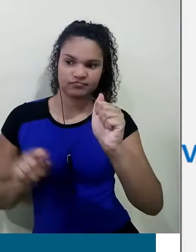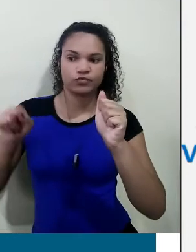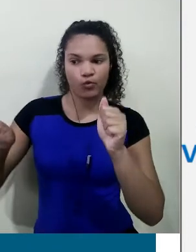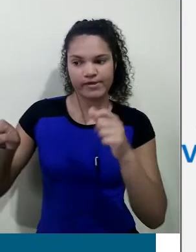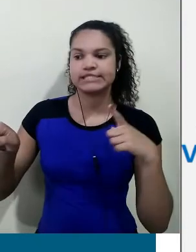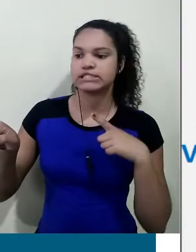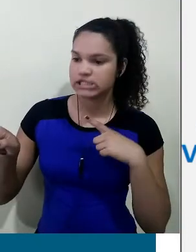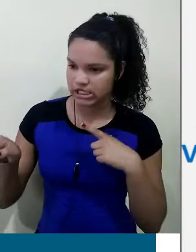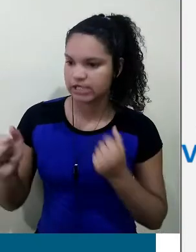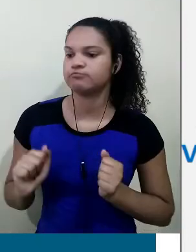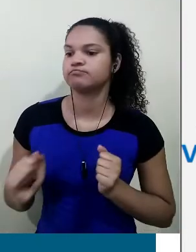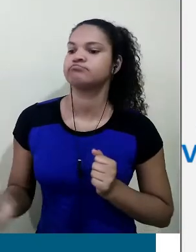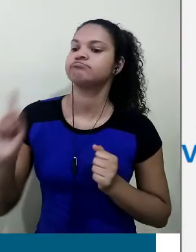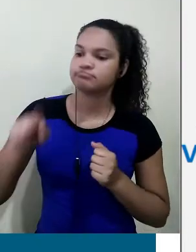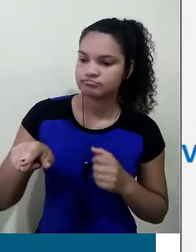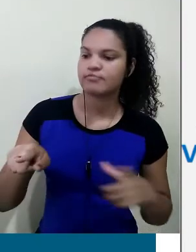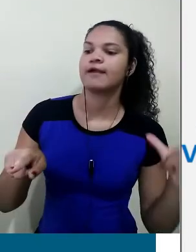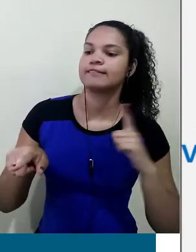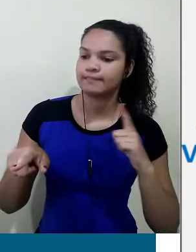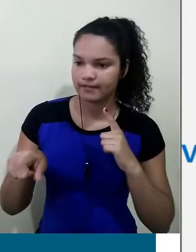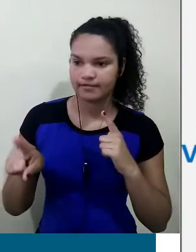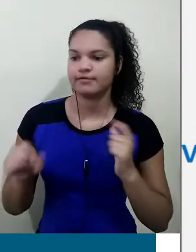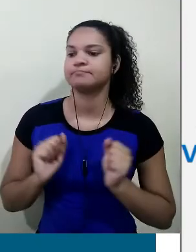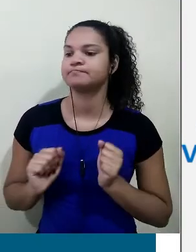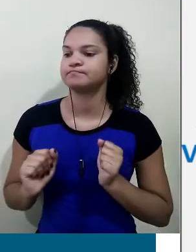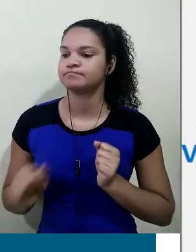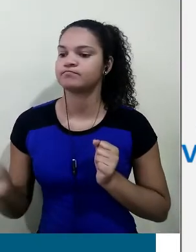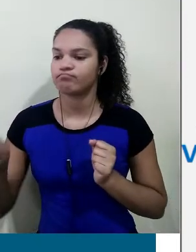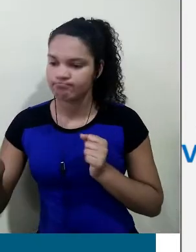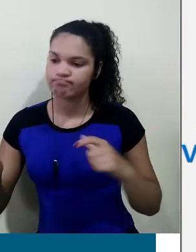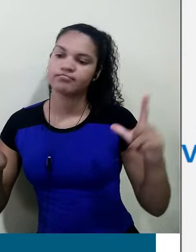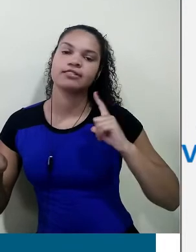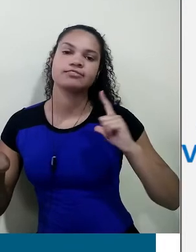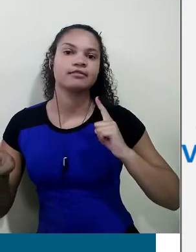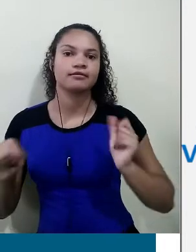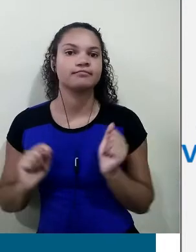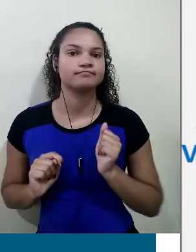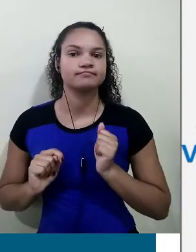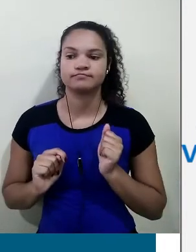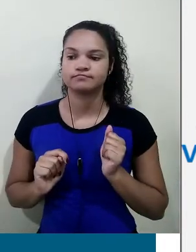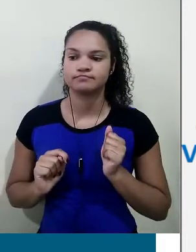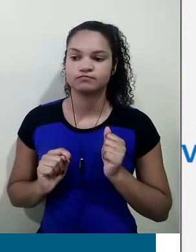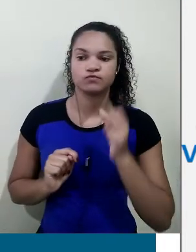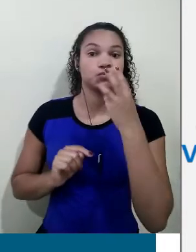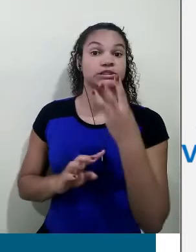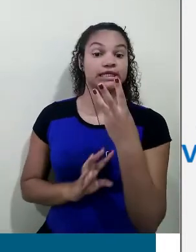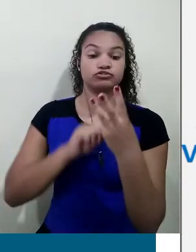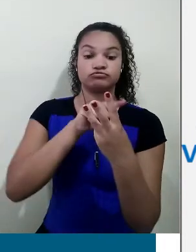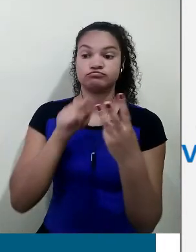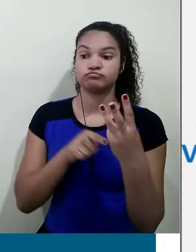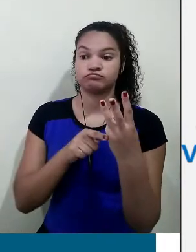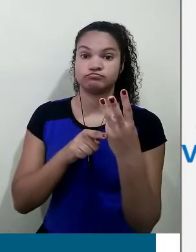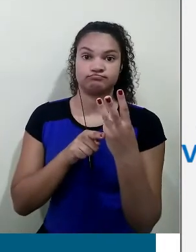tem sementes amarelas rugosas, esse indivíduo tem sementes amarelas rugosas e esse indivíduo também tem sementes amarelas